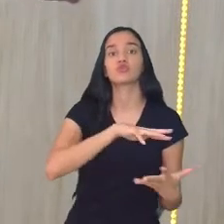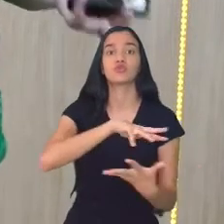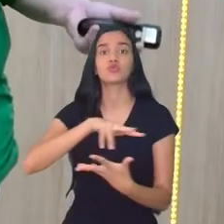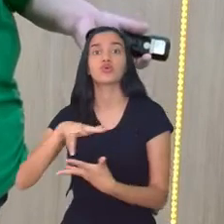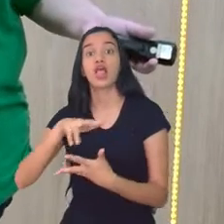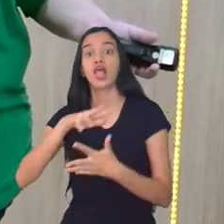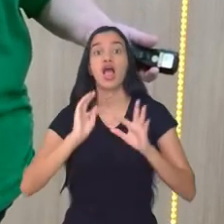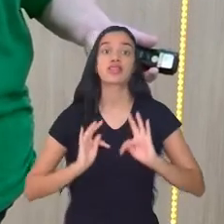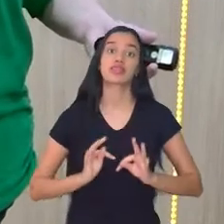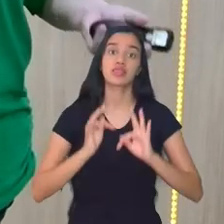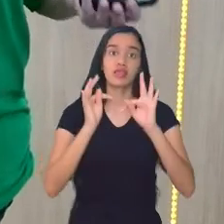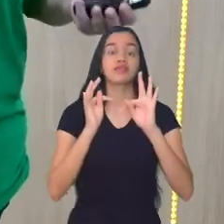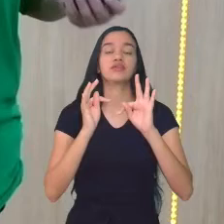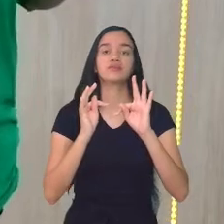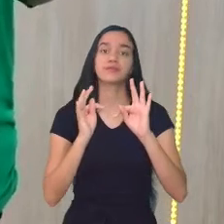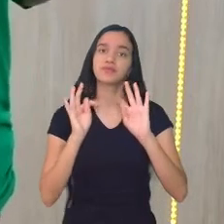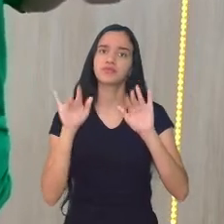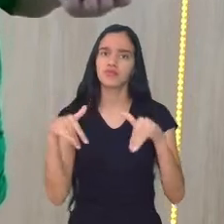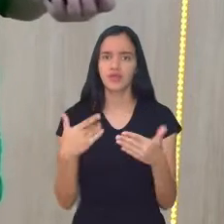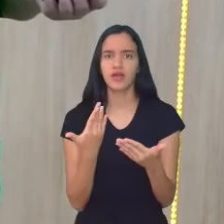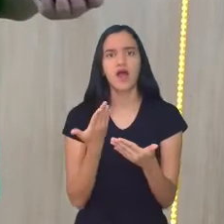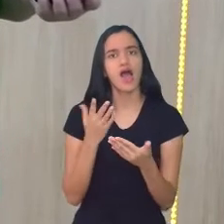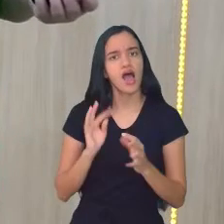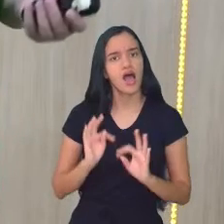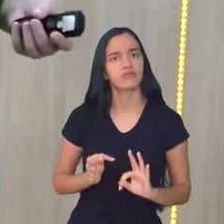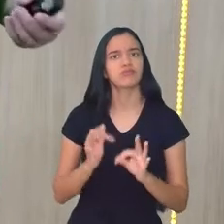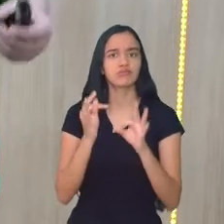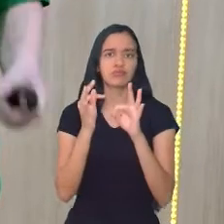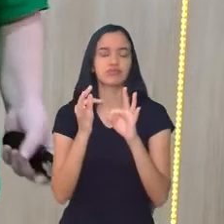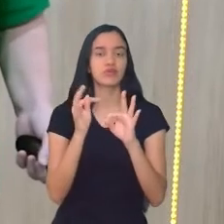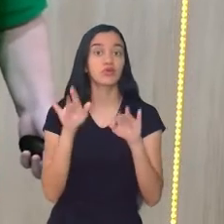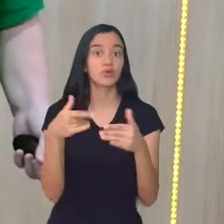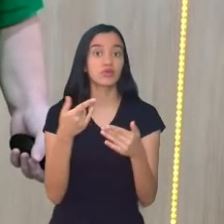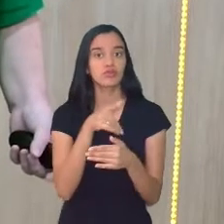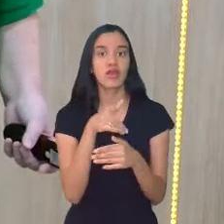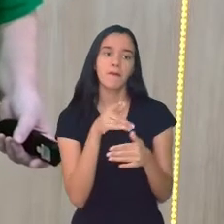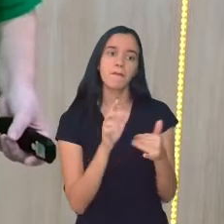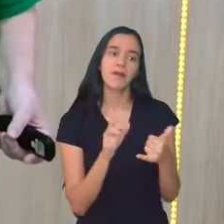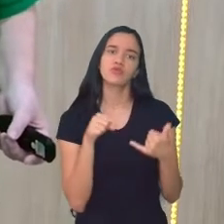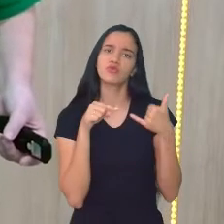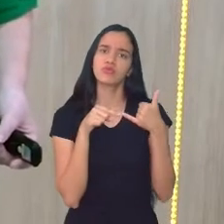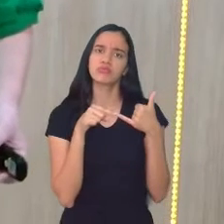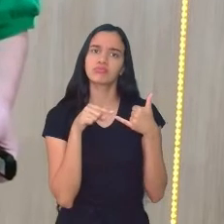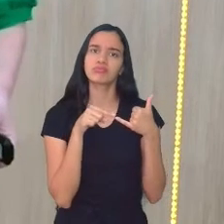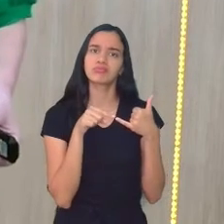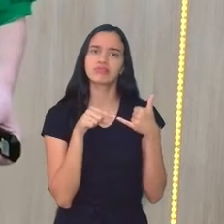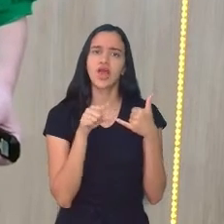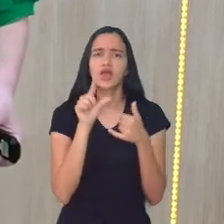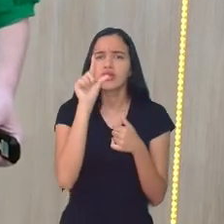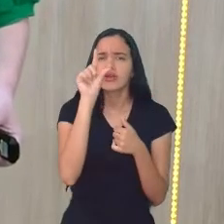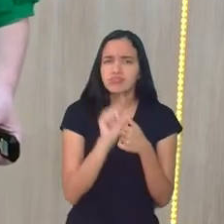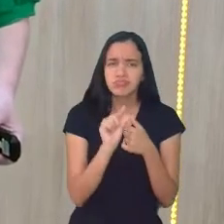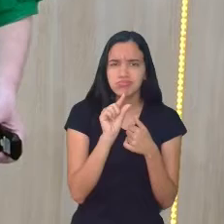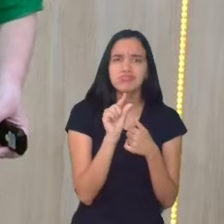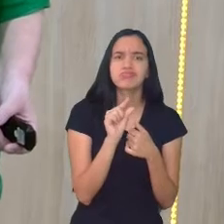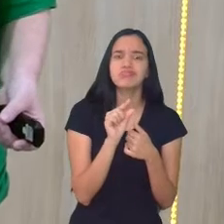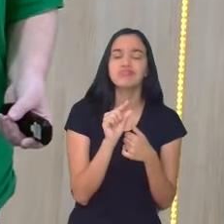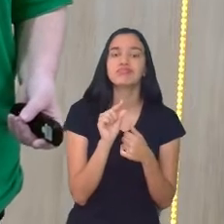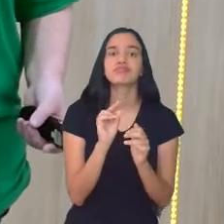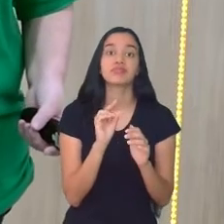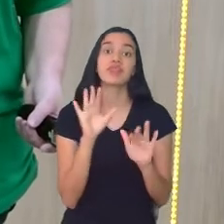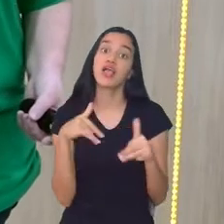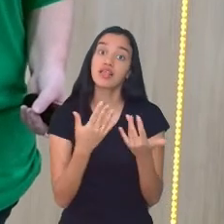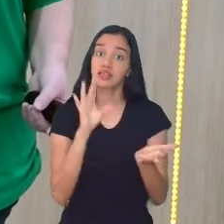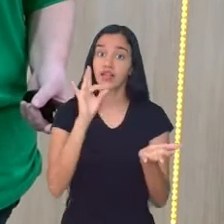da tecnologia. Ora, essa tecnologia, quando você pega um celular, é bem pequenininho, que,